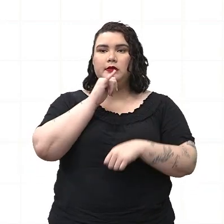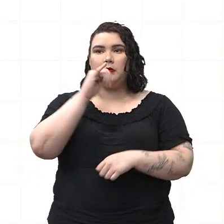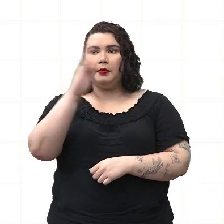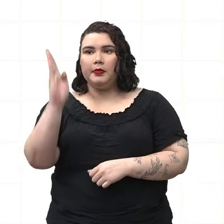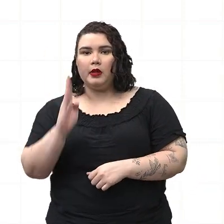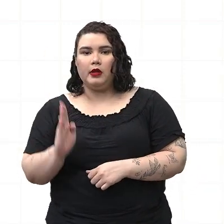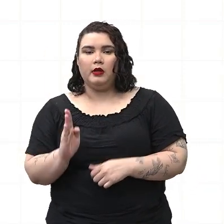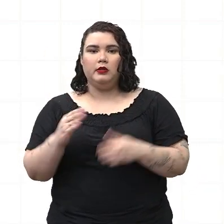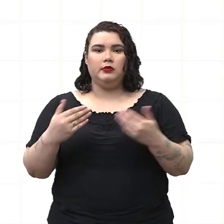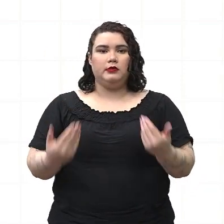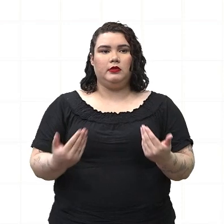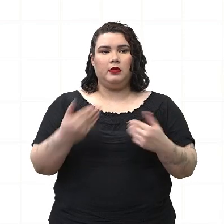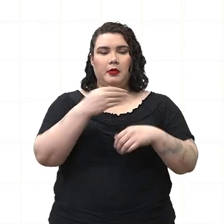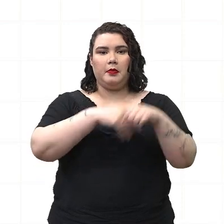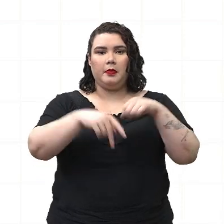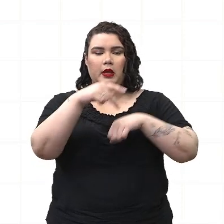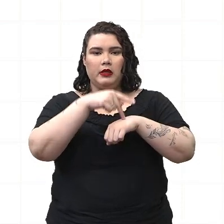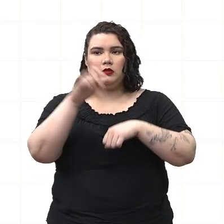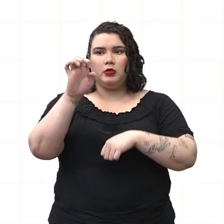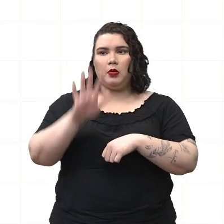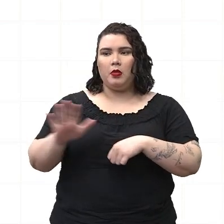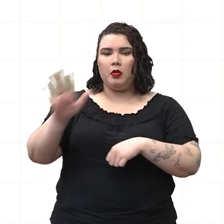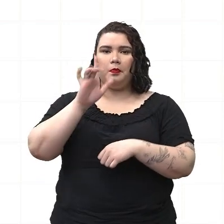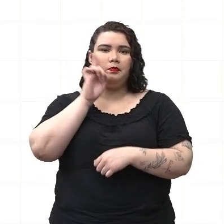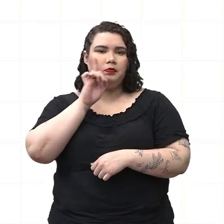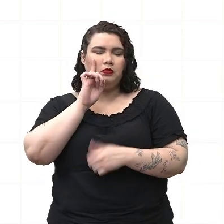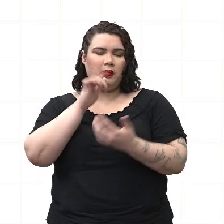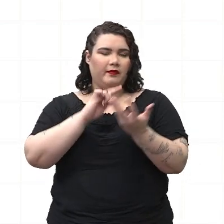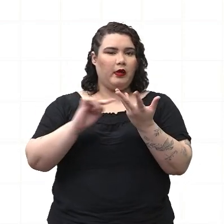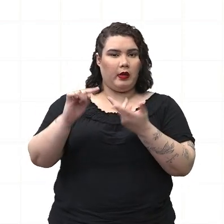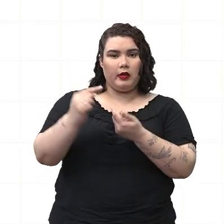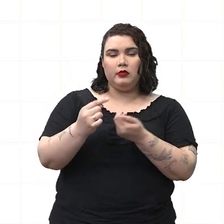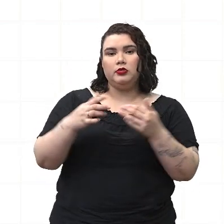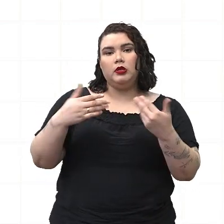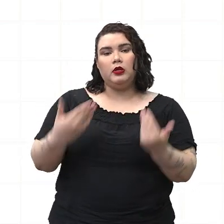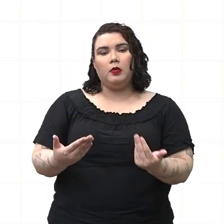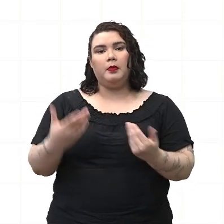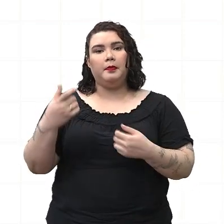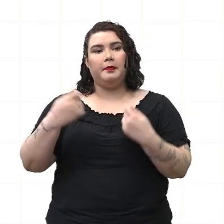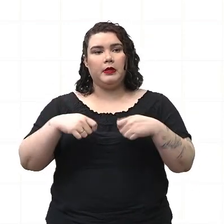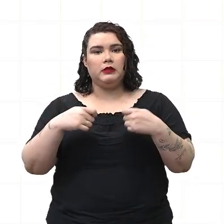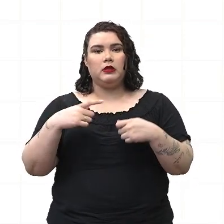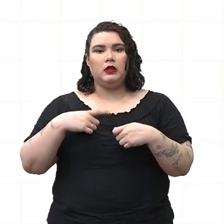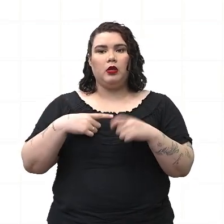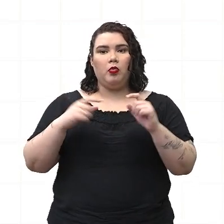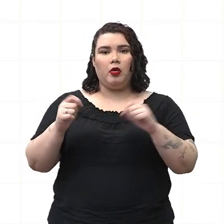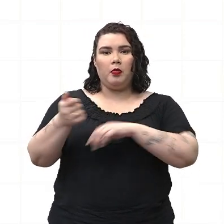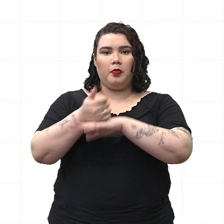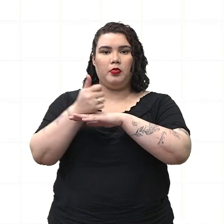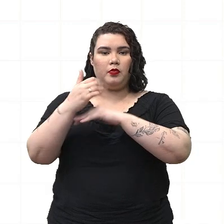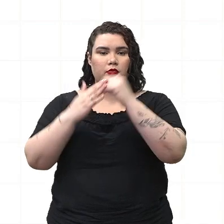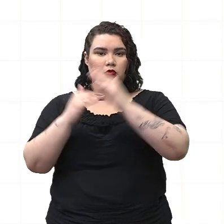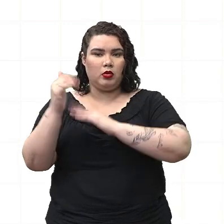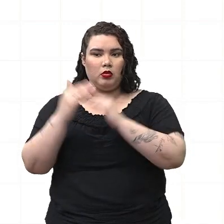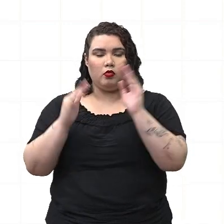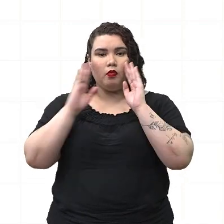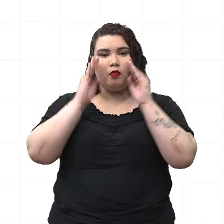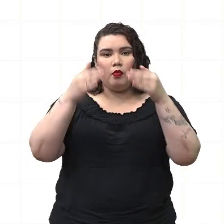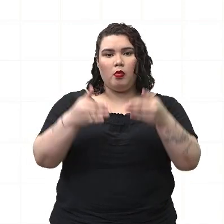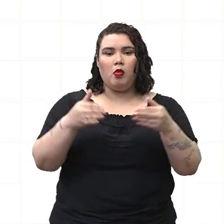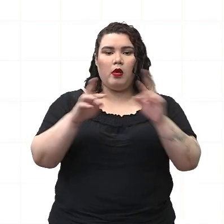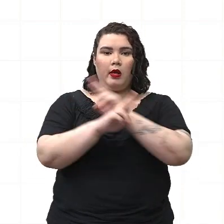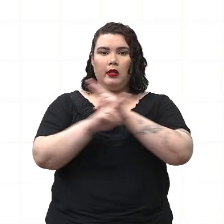países como países europeus, Estados Unidos, enfim, existem, né, profissionais dedicados a isso, a tratar as